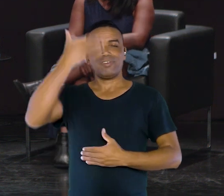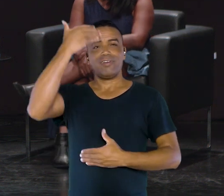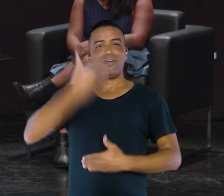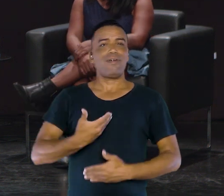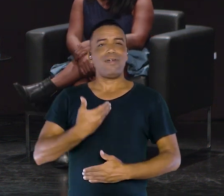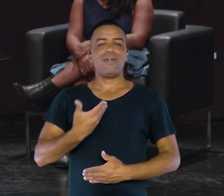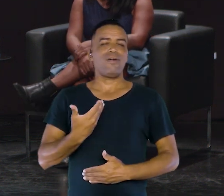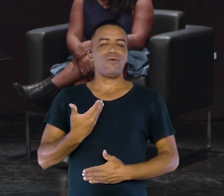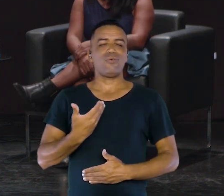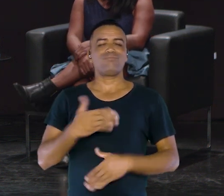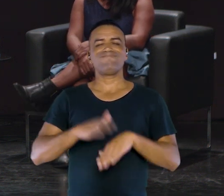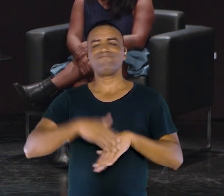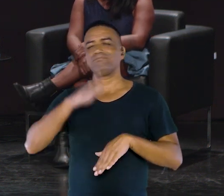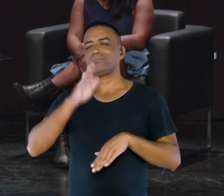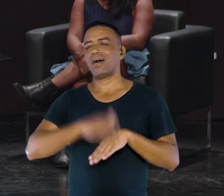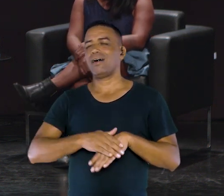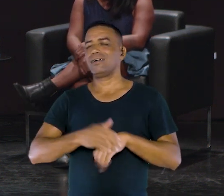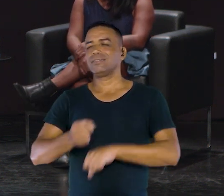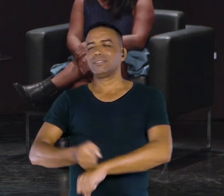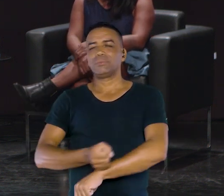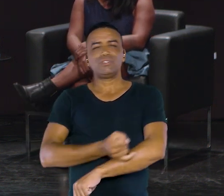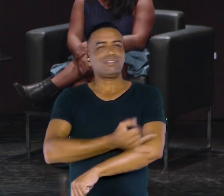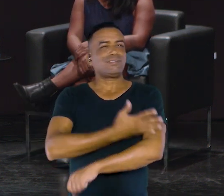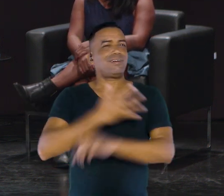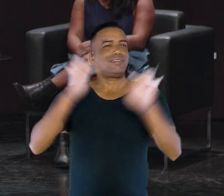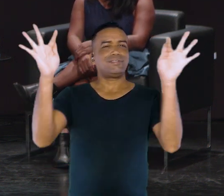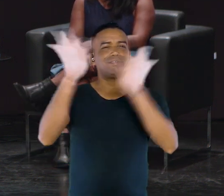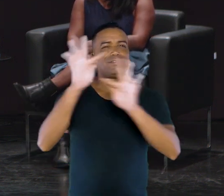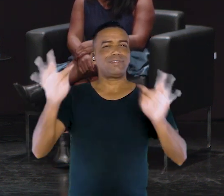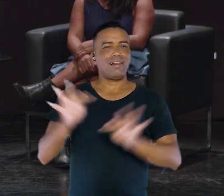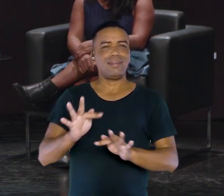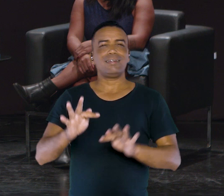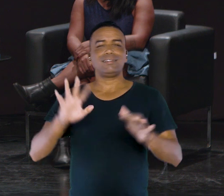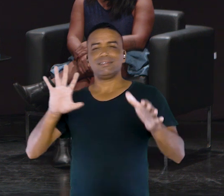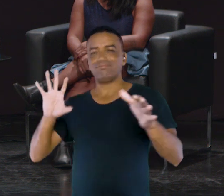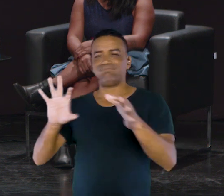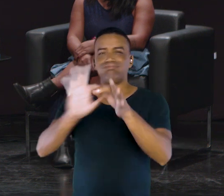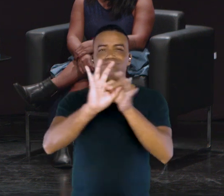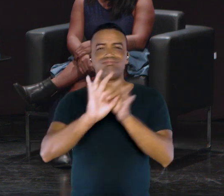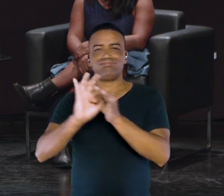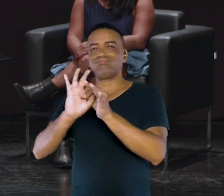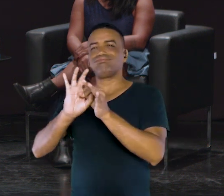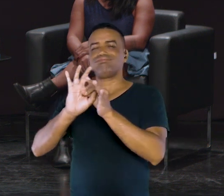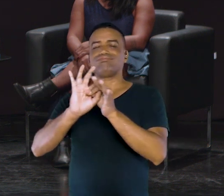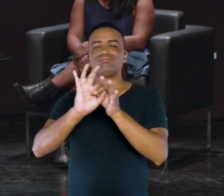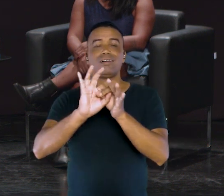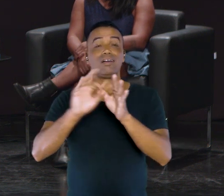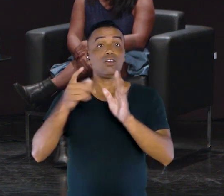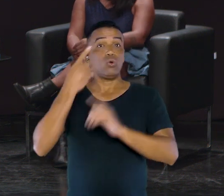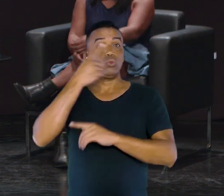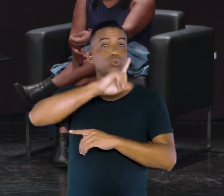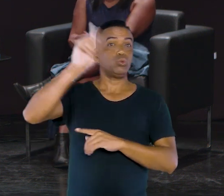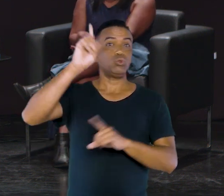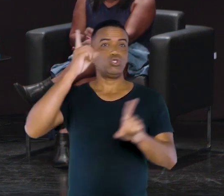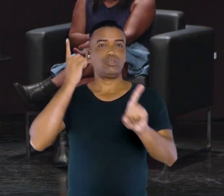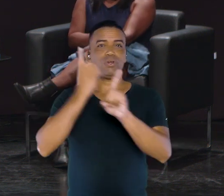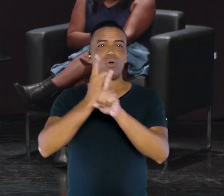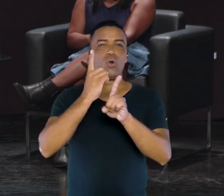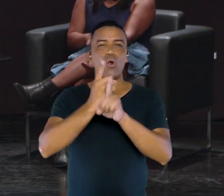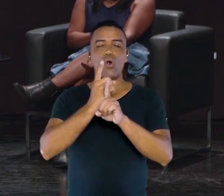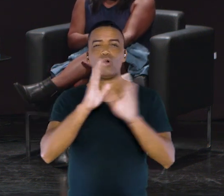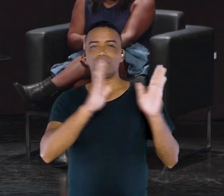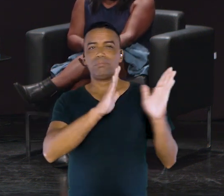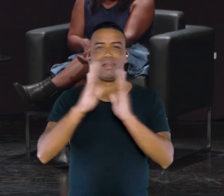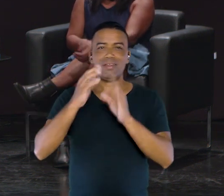estou muito feliz e emocionada de fazer parte mais uma vez desse que é o nosso último encontro